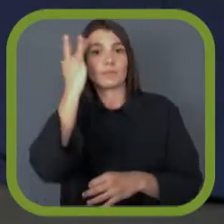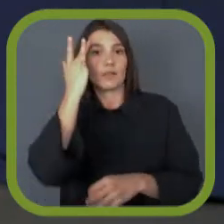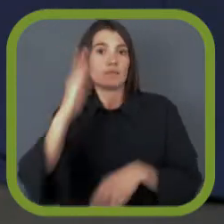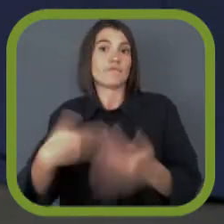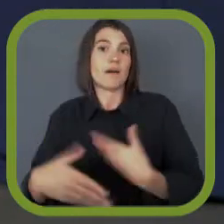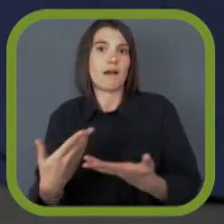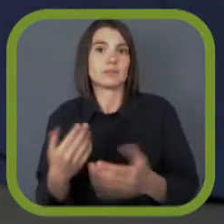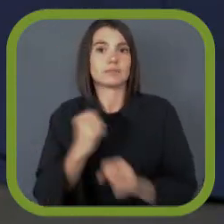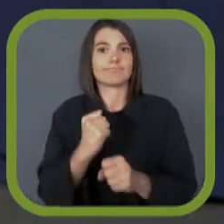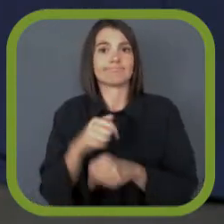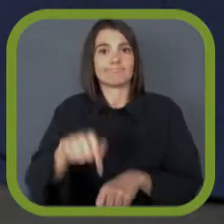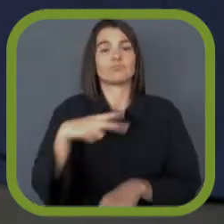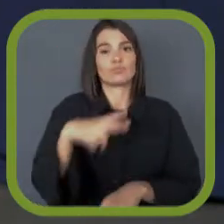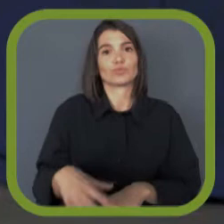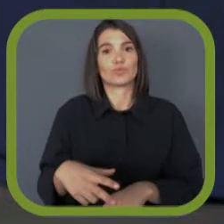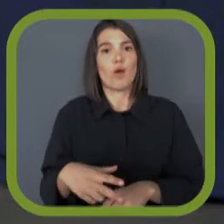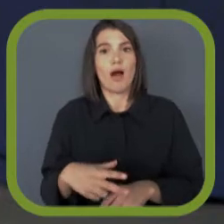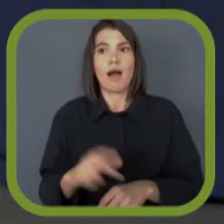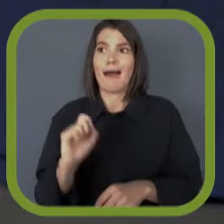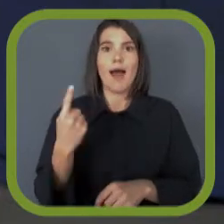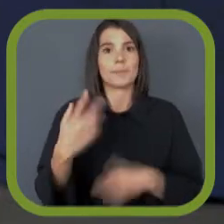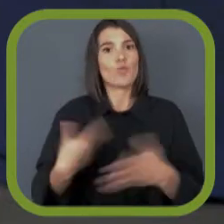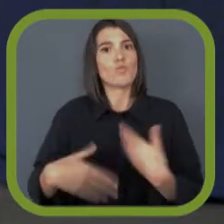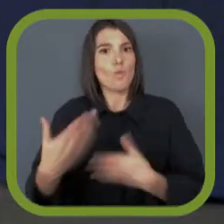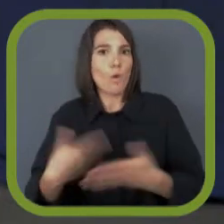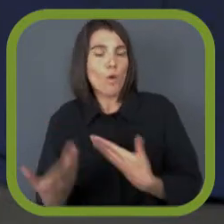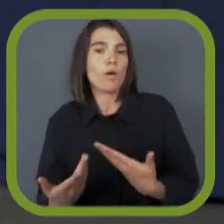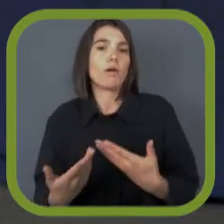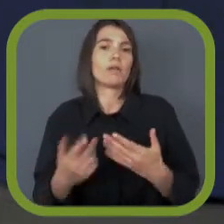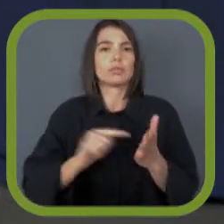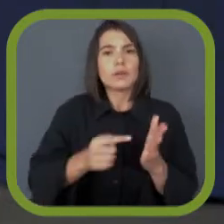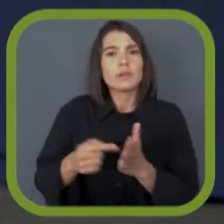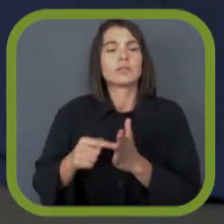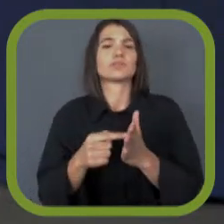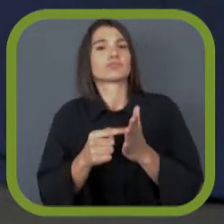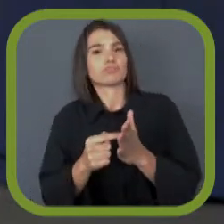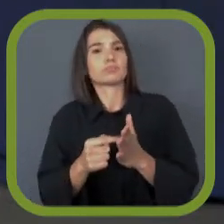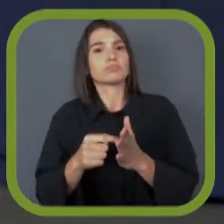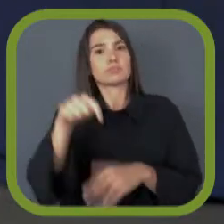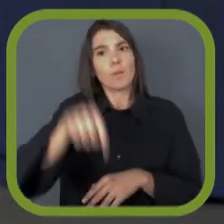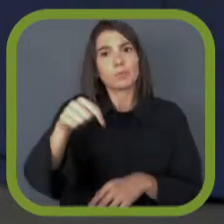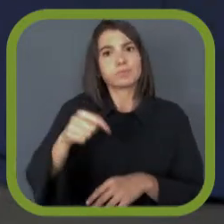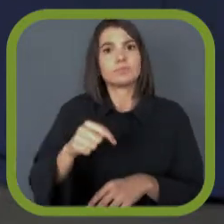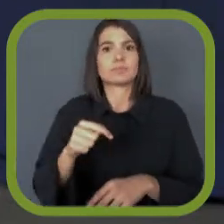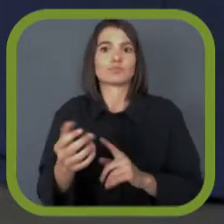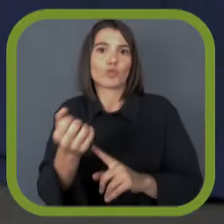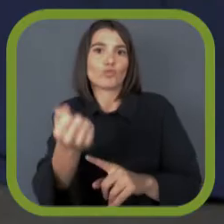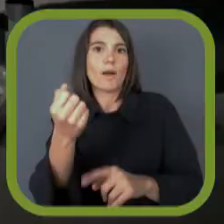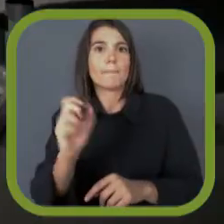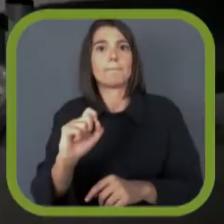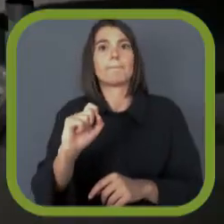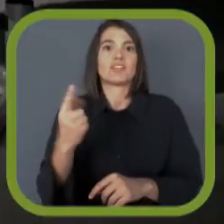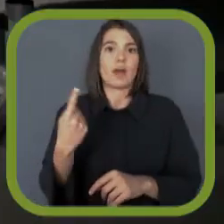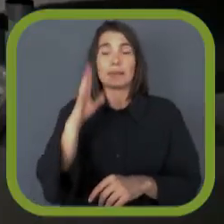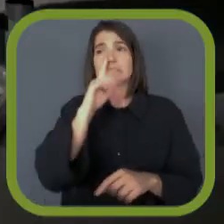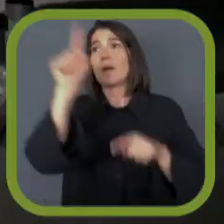mais fácil nós trabalharmos aqui em Portugal de uma forma muito mais rápida e fazermos testes e chegarmos logo a conclusões muito mais depressa do